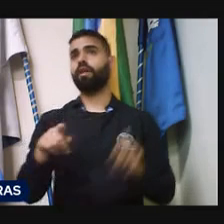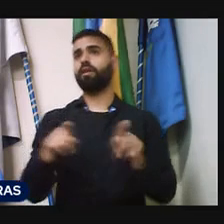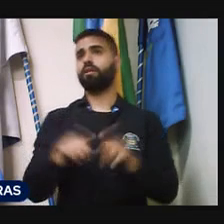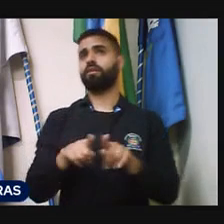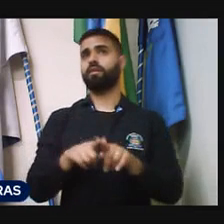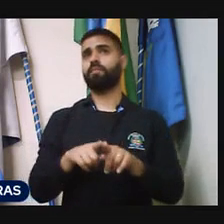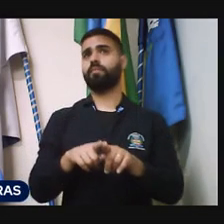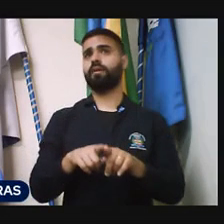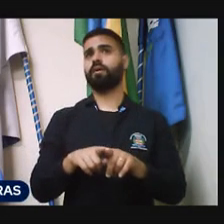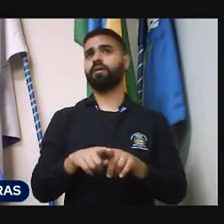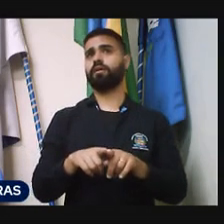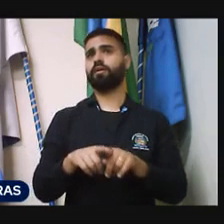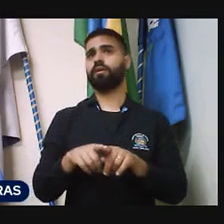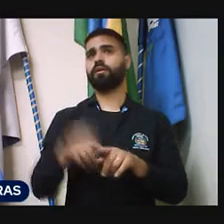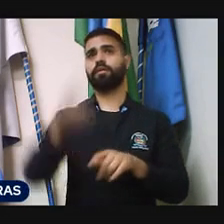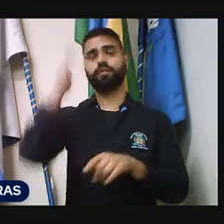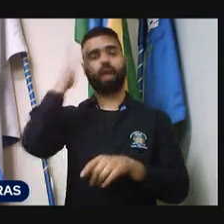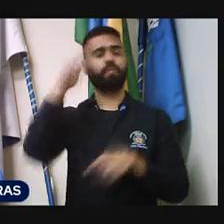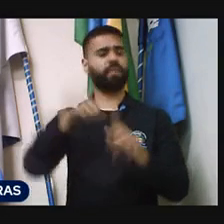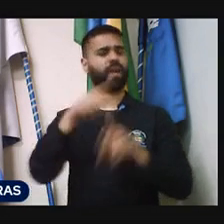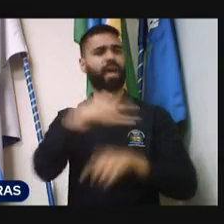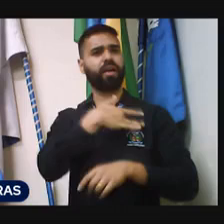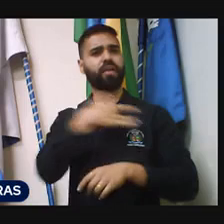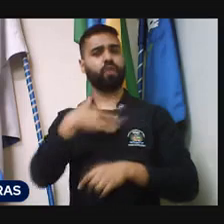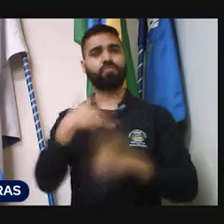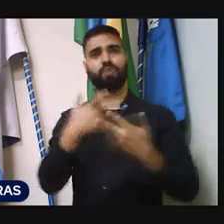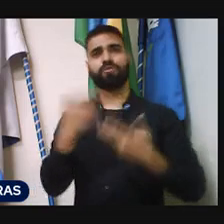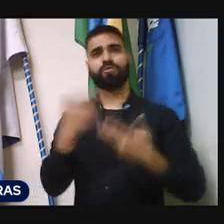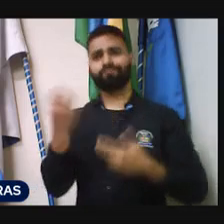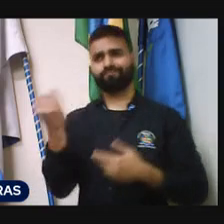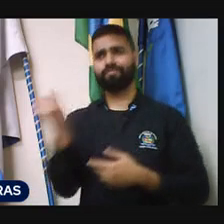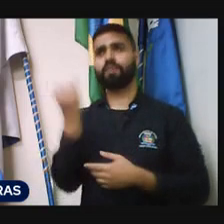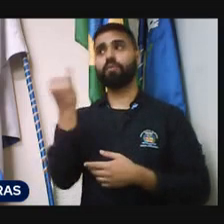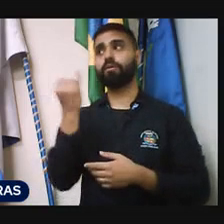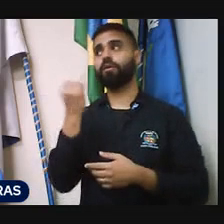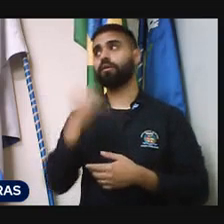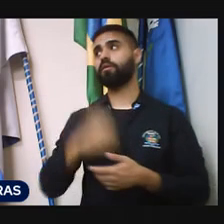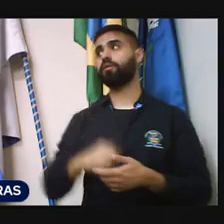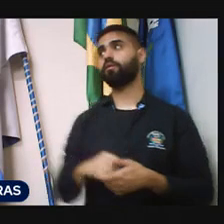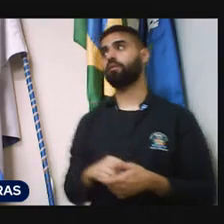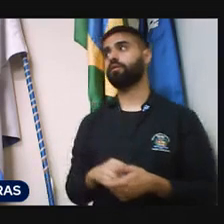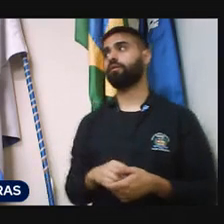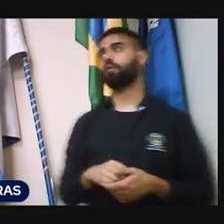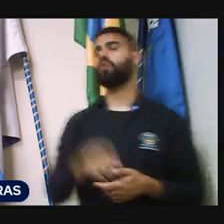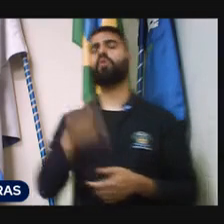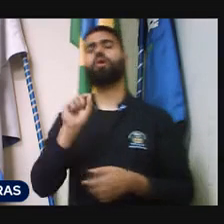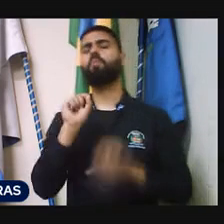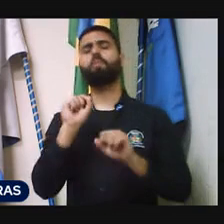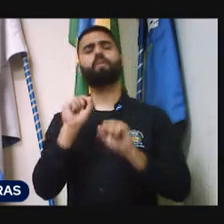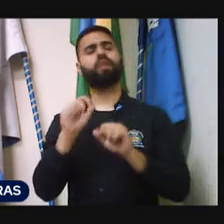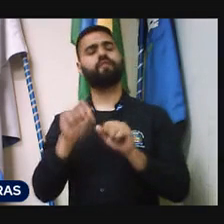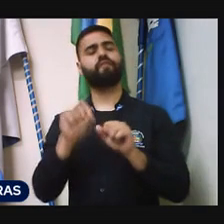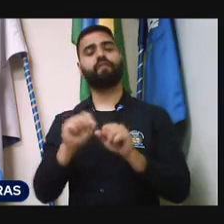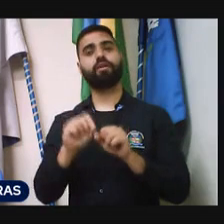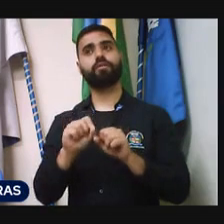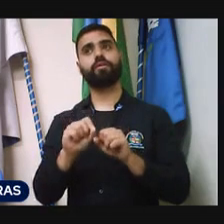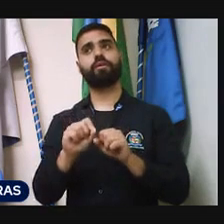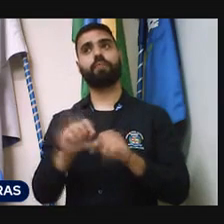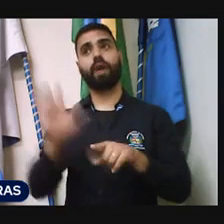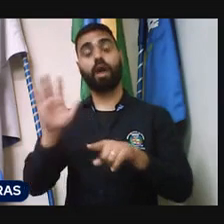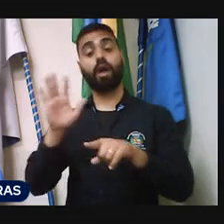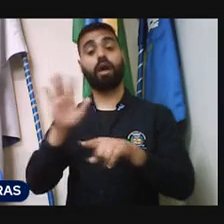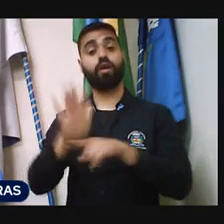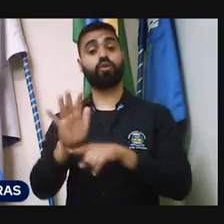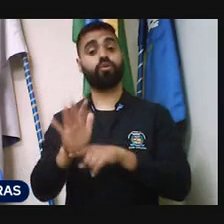então a gente vê que a saúde é uma coisa primordial o teu poder fazer o que eu puder fazer para